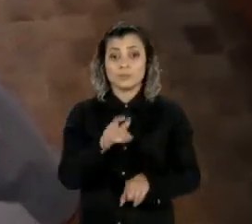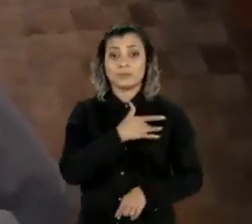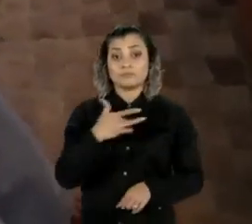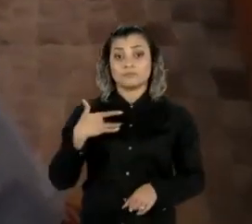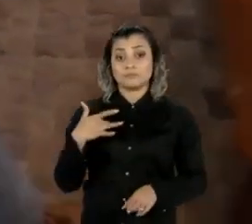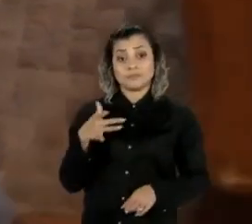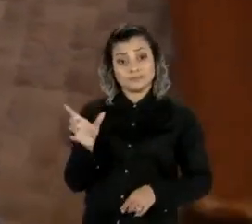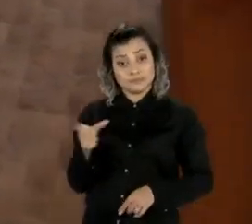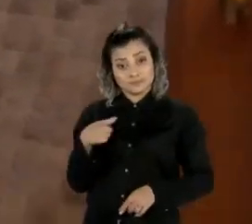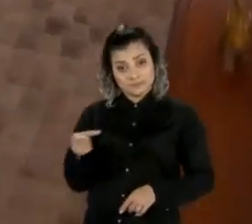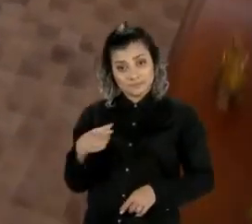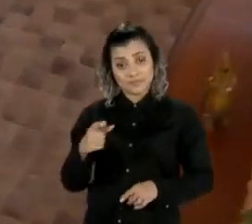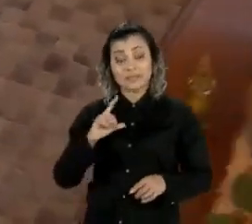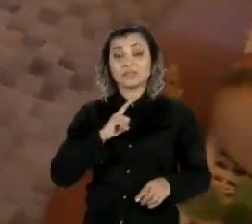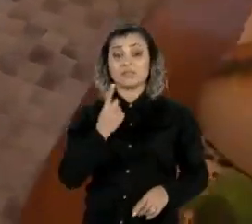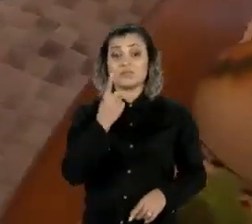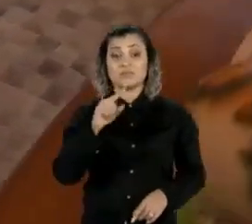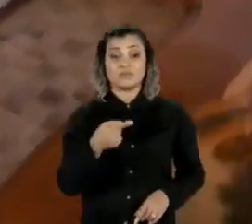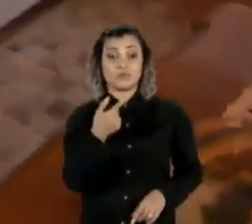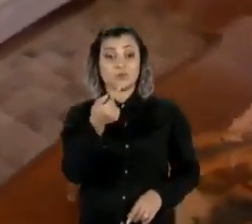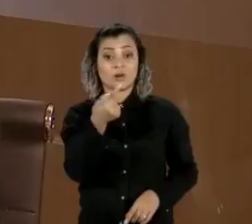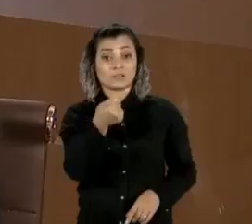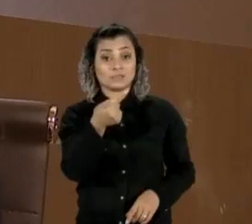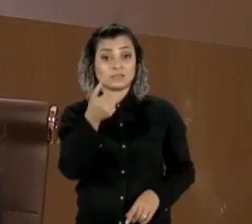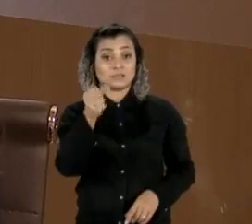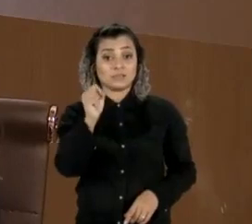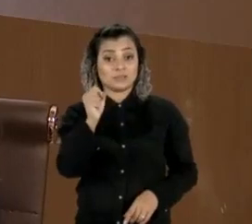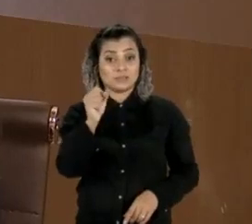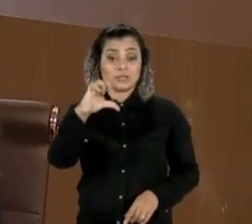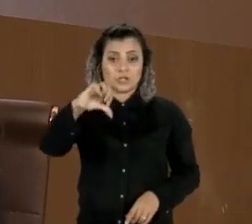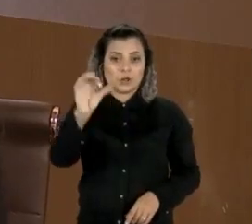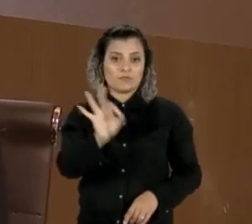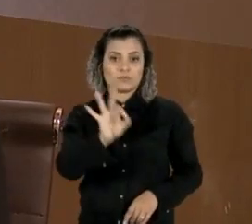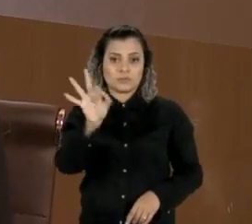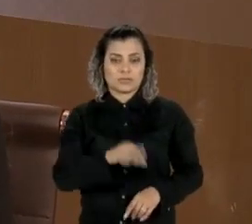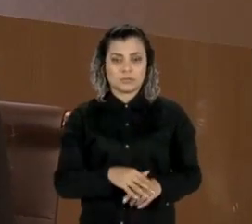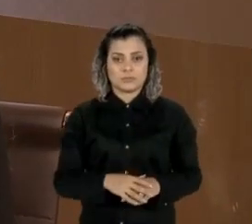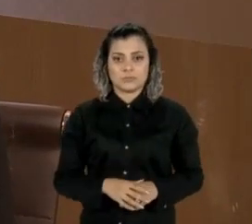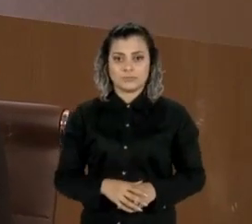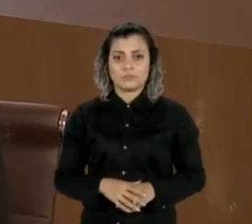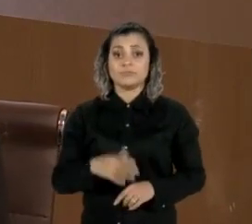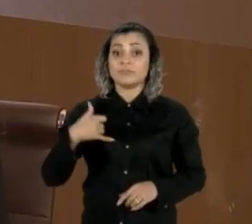saúde, que tiveram alta de quase 1,8%. A gente sabe que os idosos têm